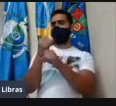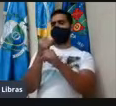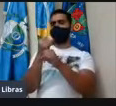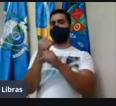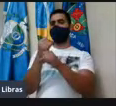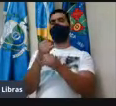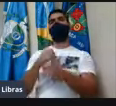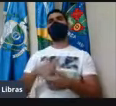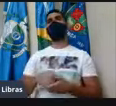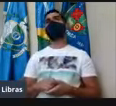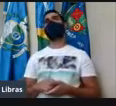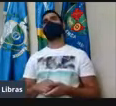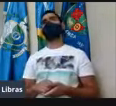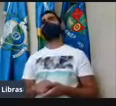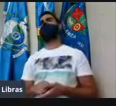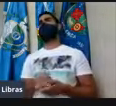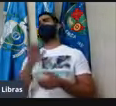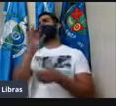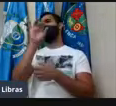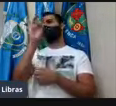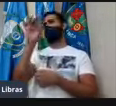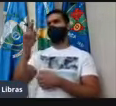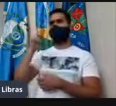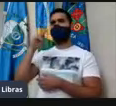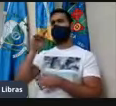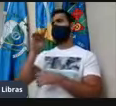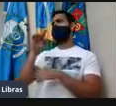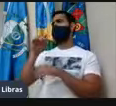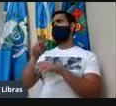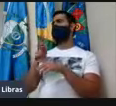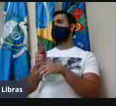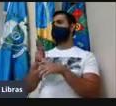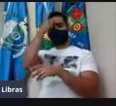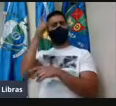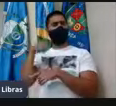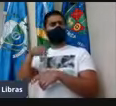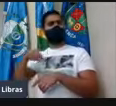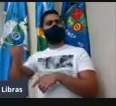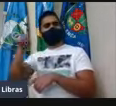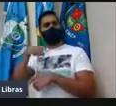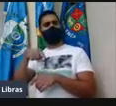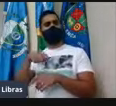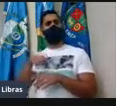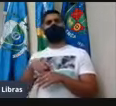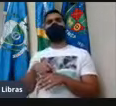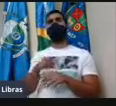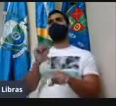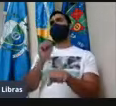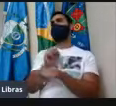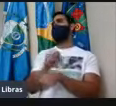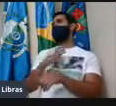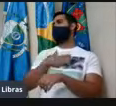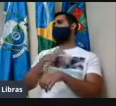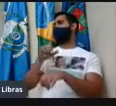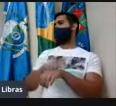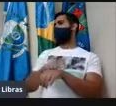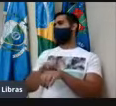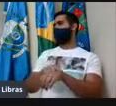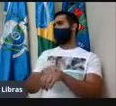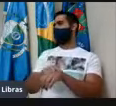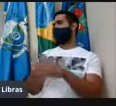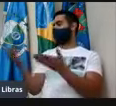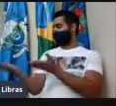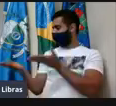e mais vereador Marcelo, e todos os outros que estão aqui, A gente para o nosso tempo para vir